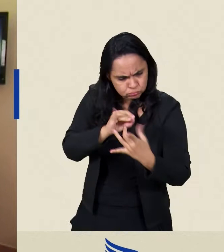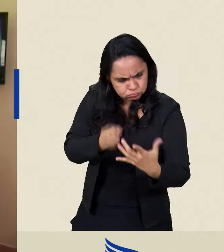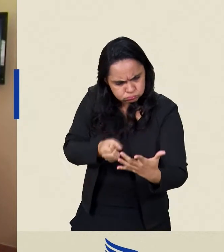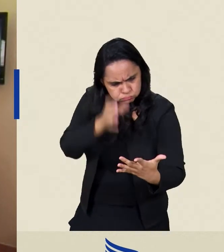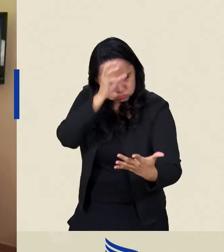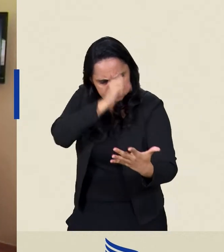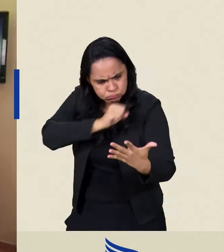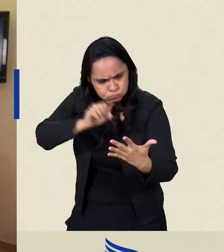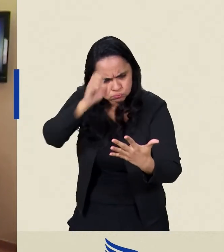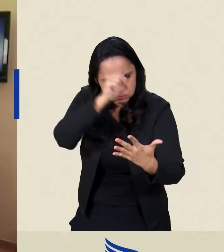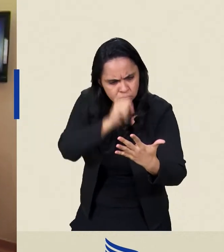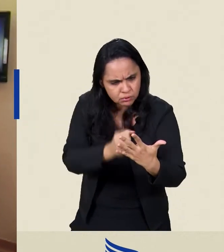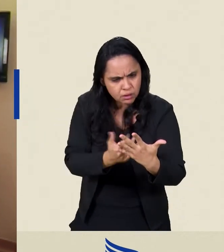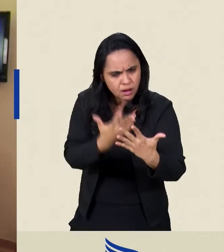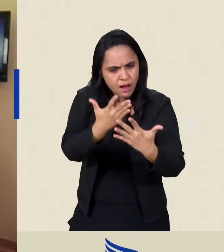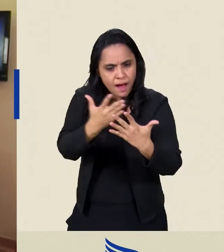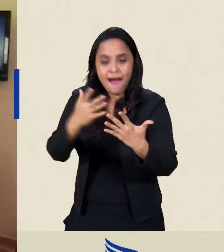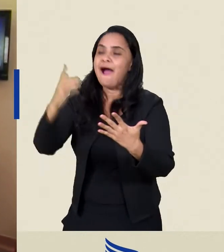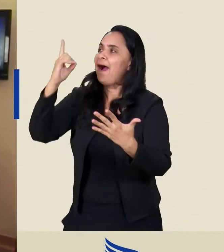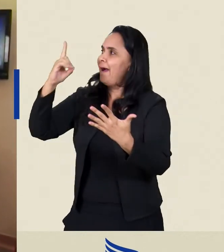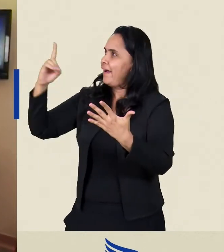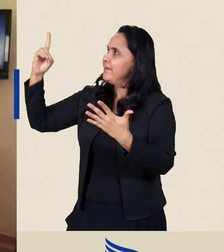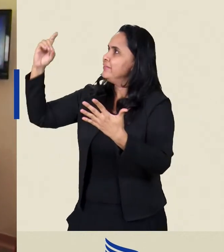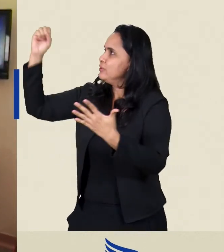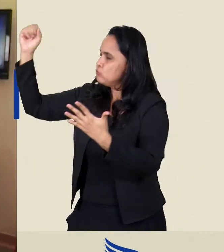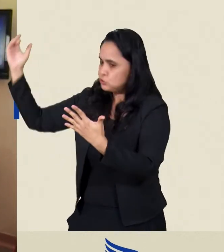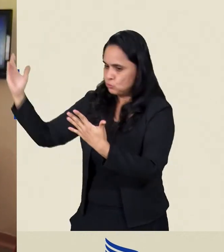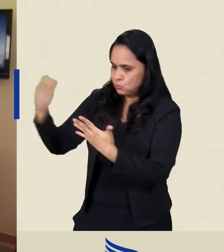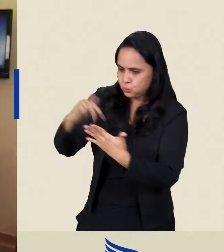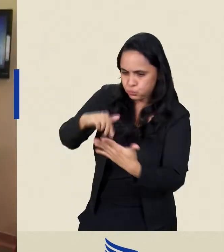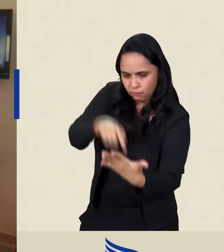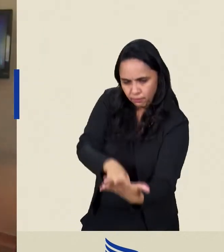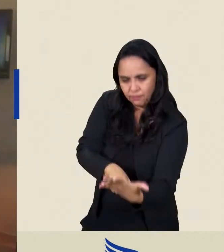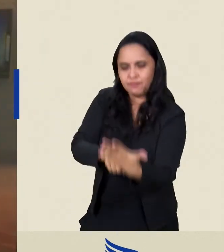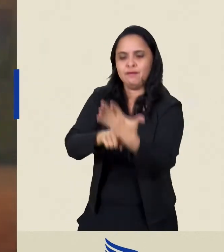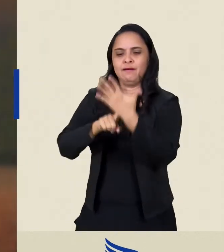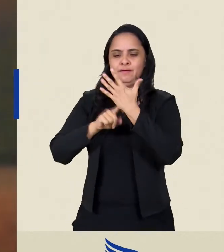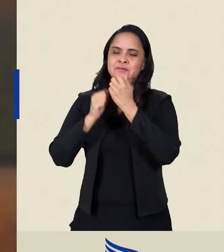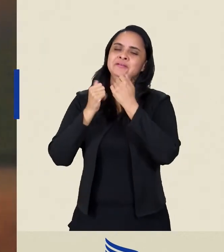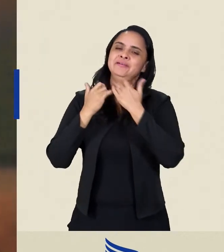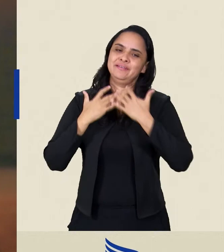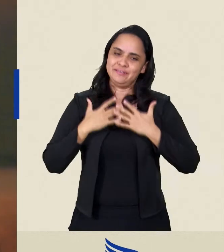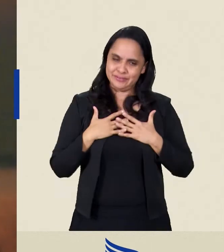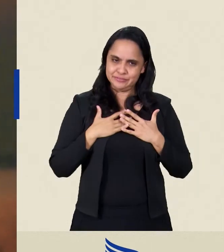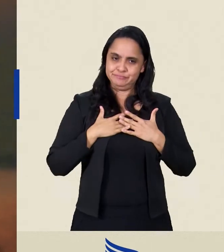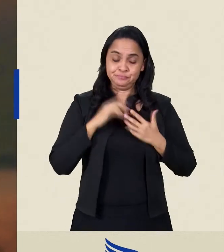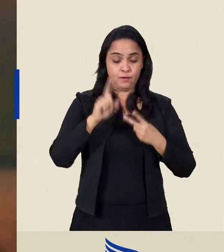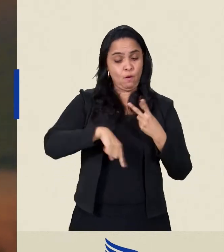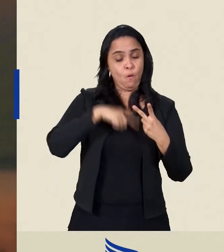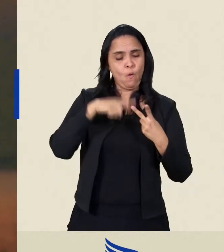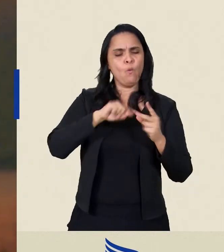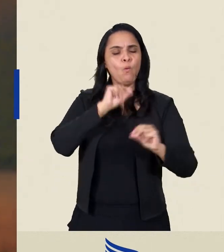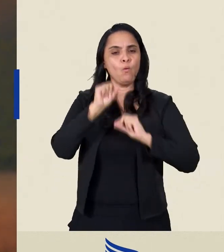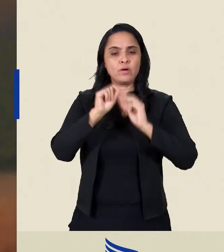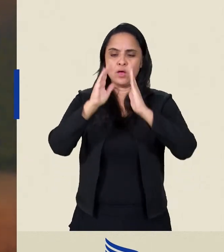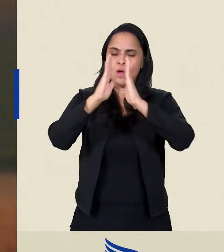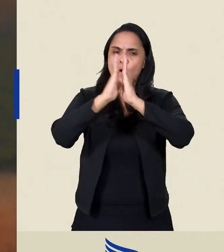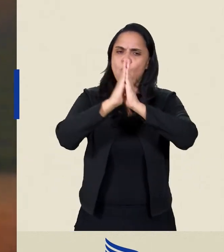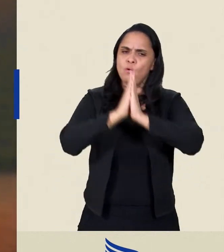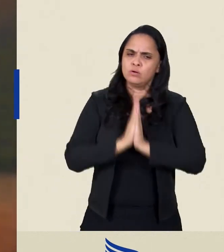essa bênção. Vamos falar de outro meio de graça, a oração. A oração é um dos meios